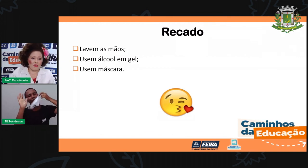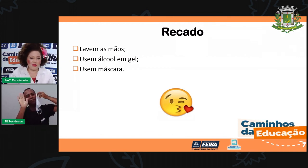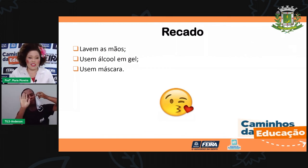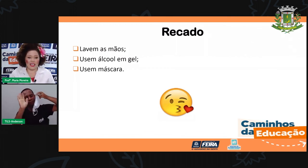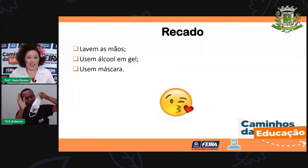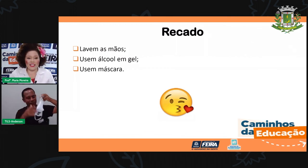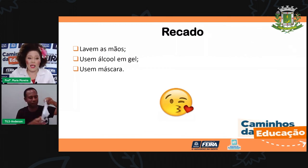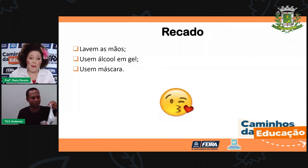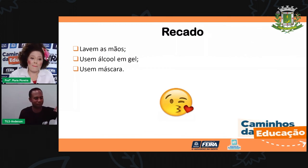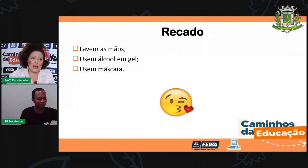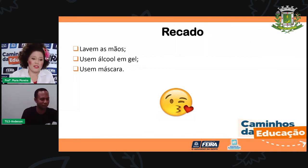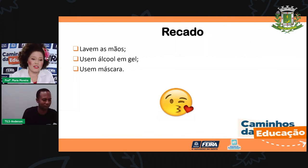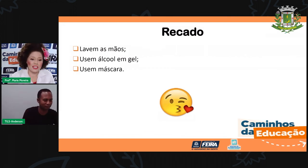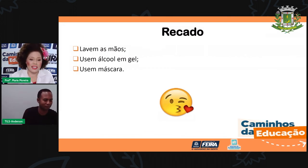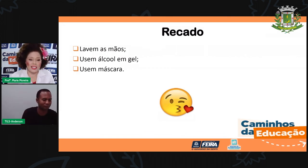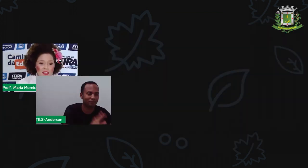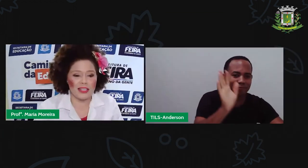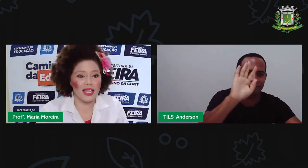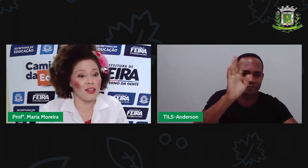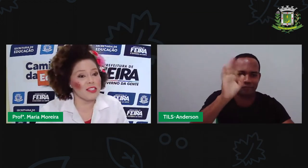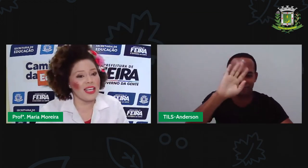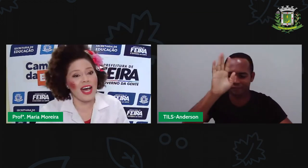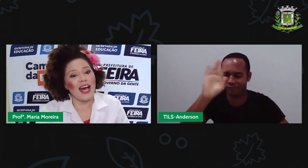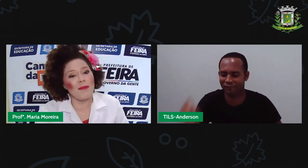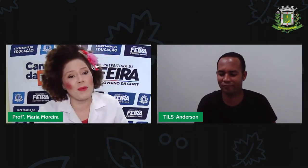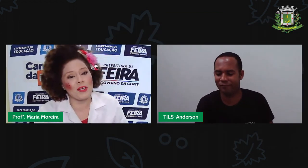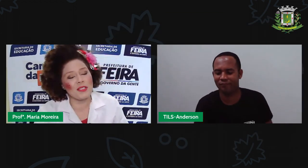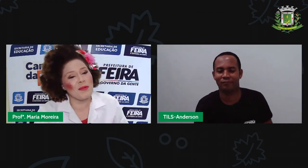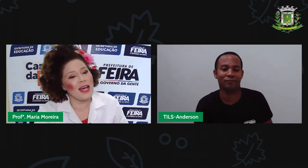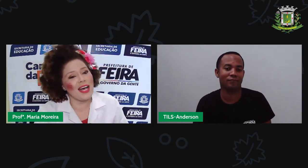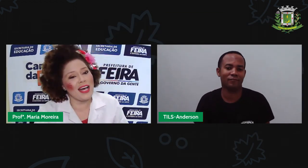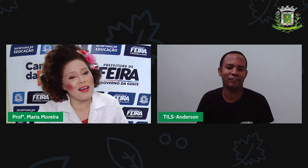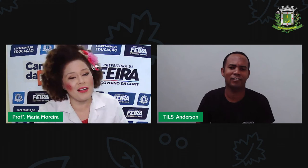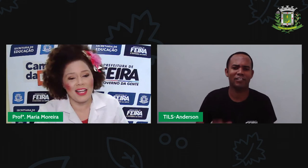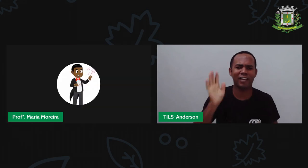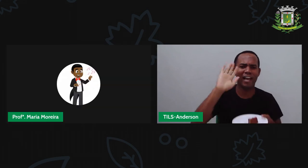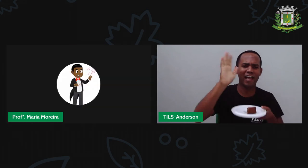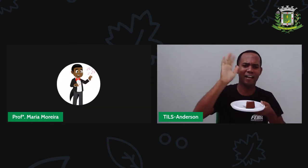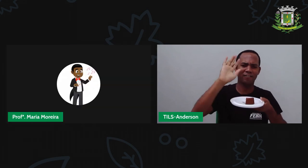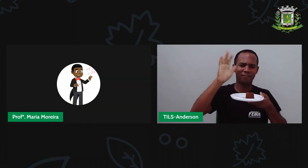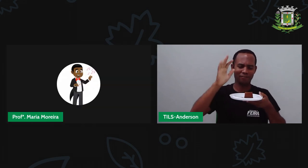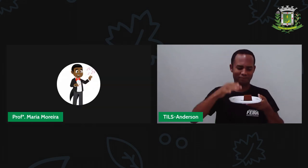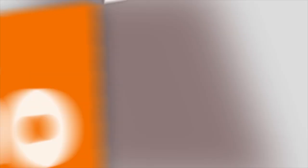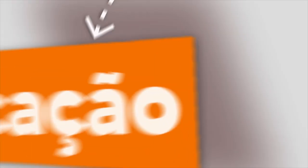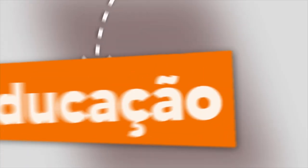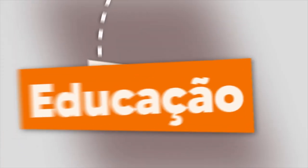100 aqui com vocês. Beijo de Anderson e até a nossa próxima aula.